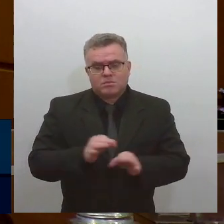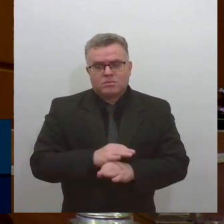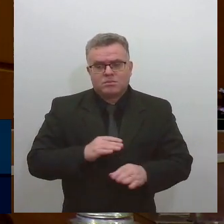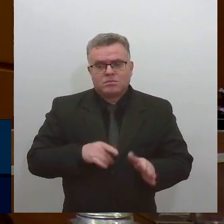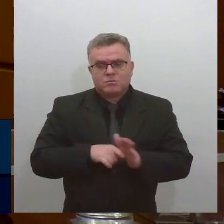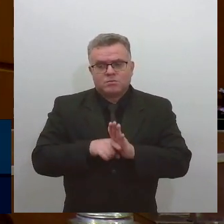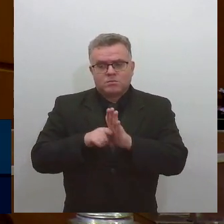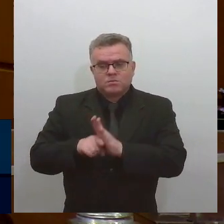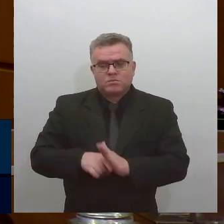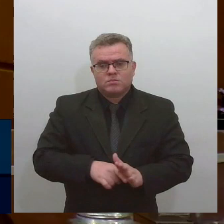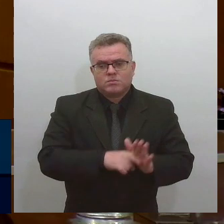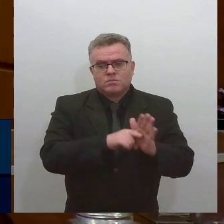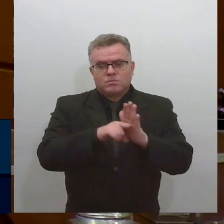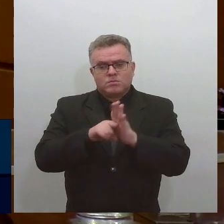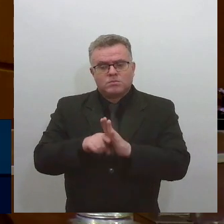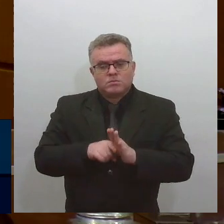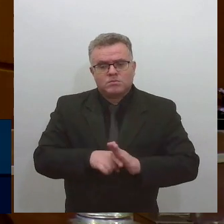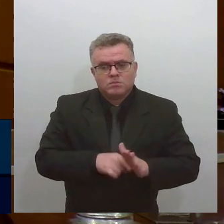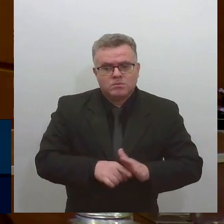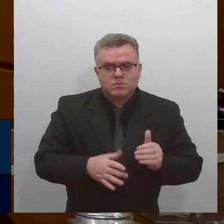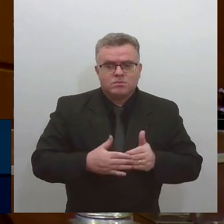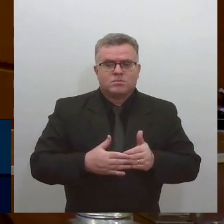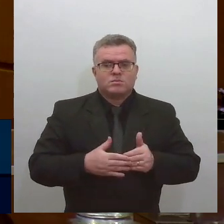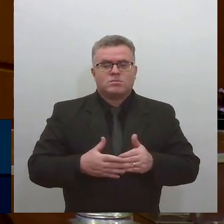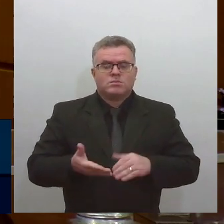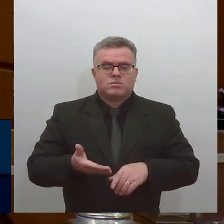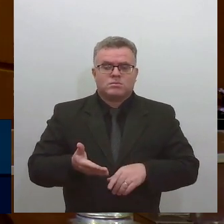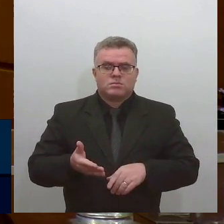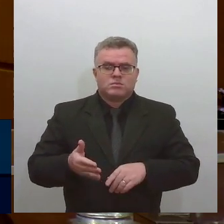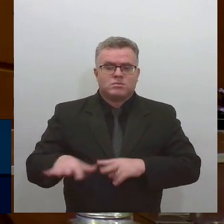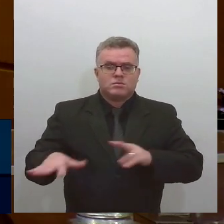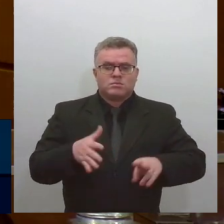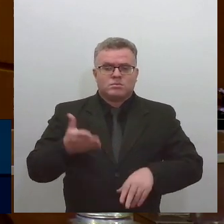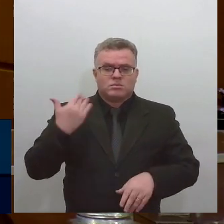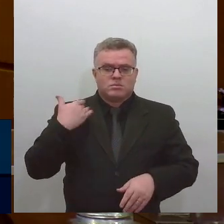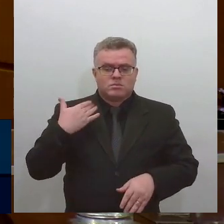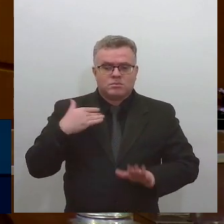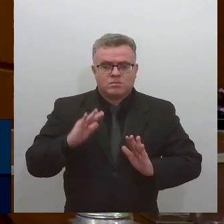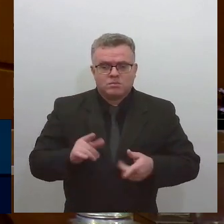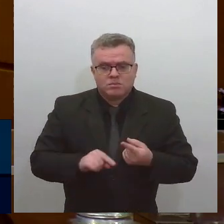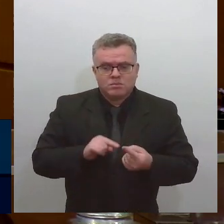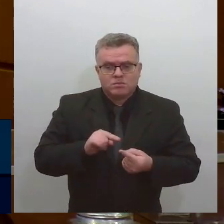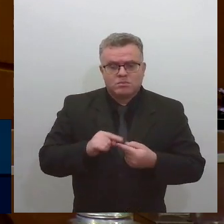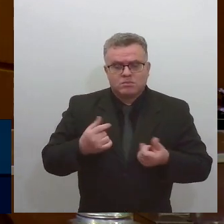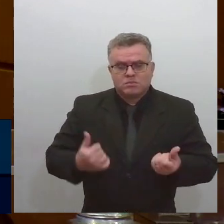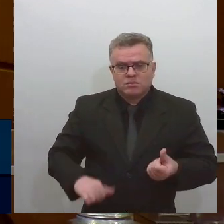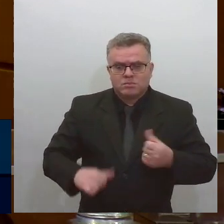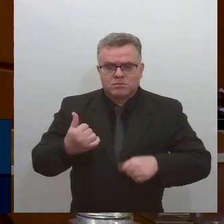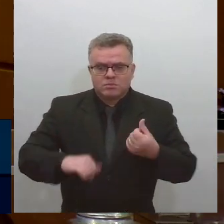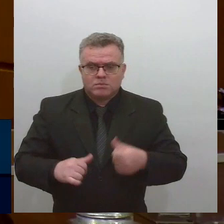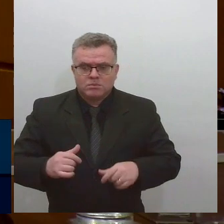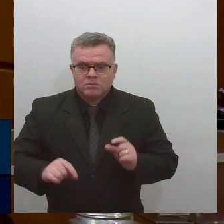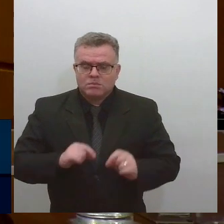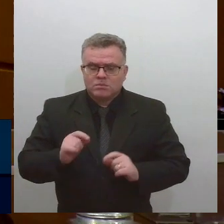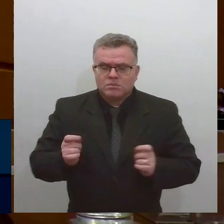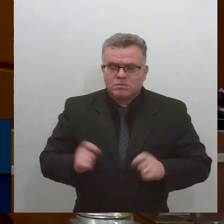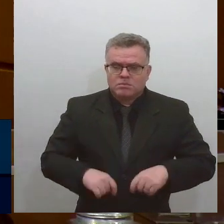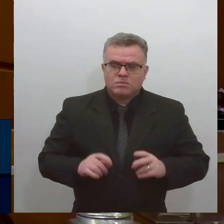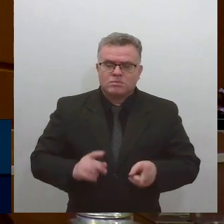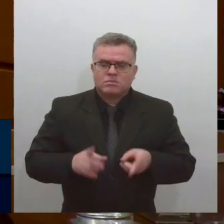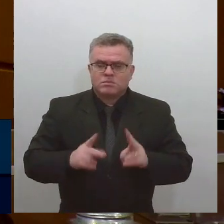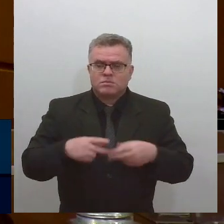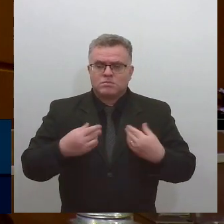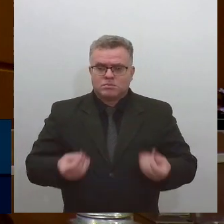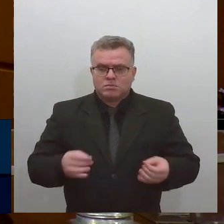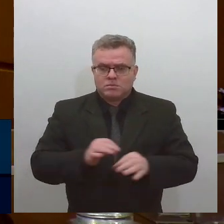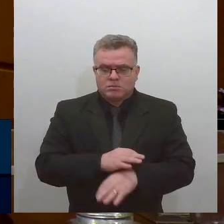passada isso foi objeto de análise pela diretoria do denit em Brasília e a diretoria aprovou a absorção Então esse